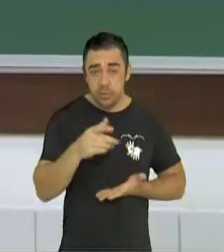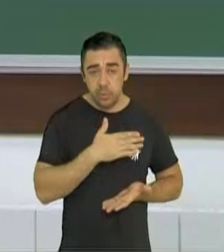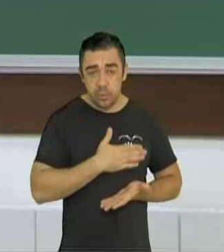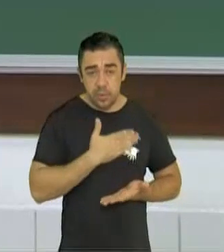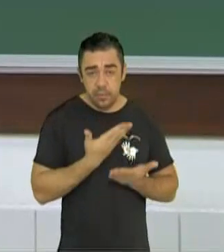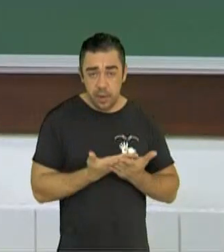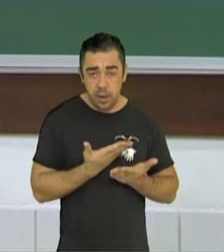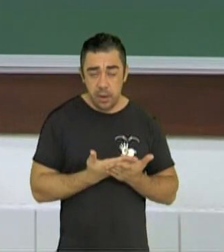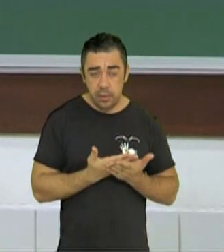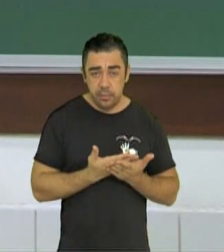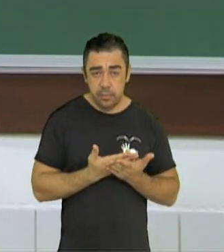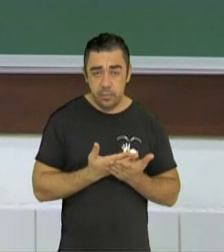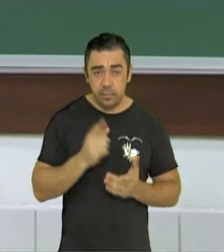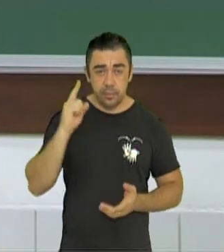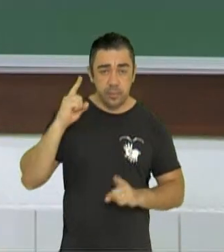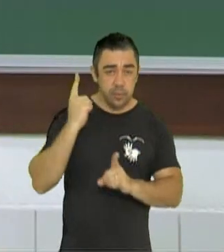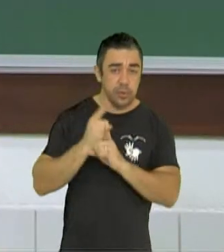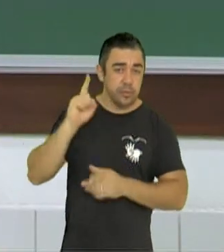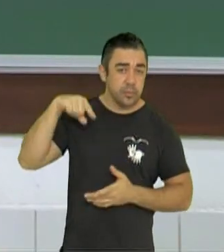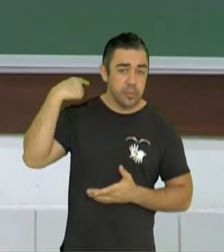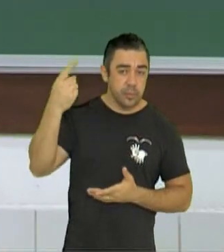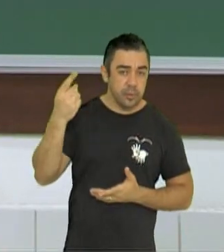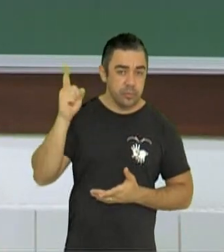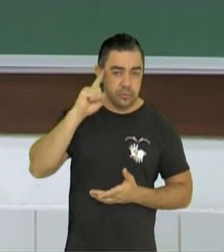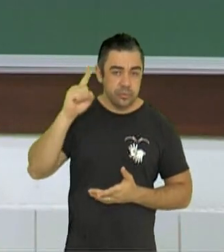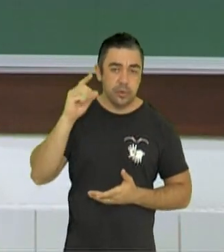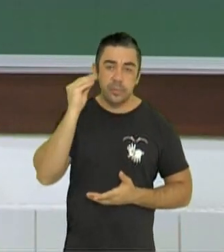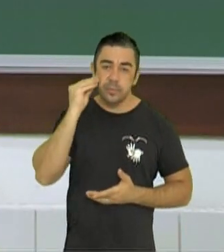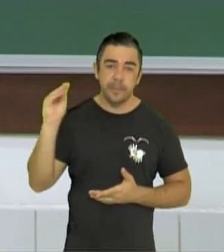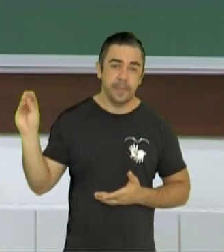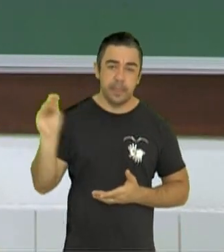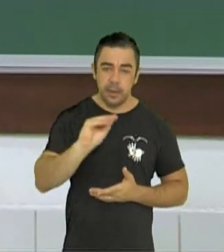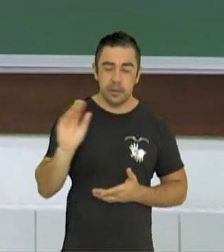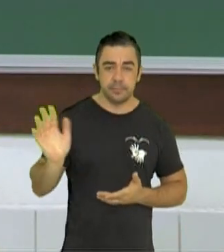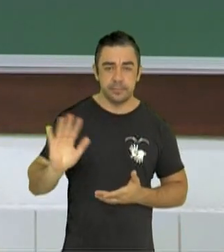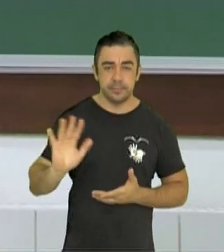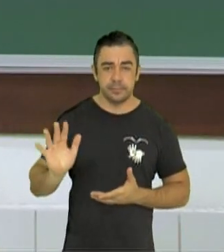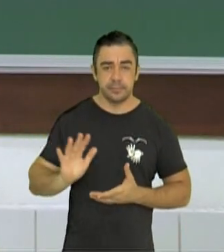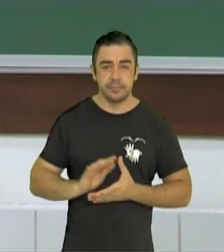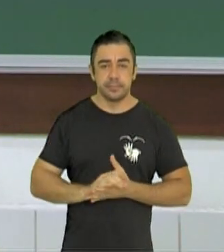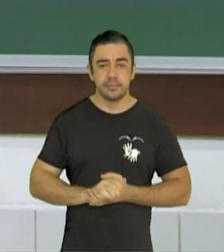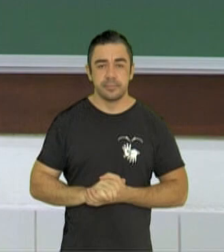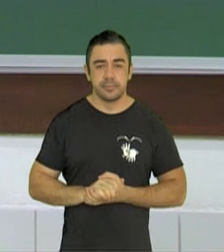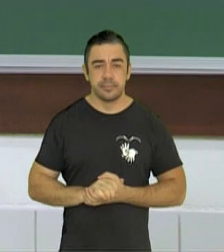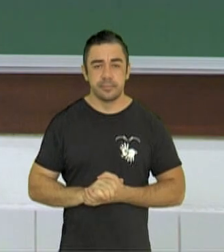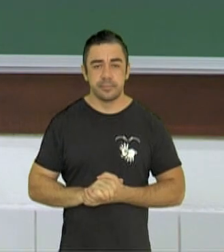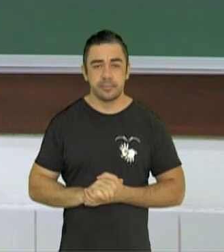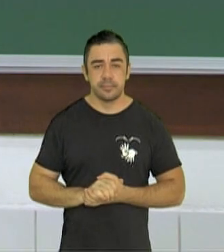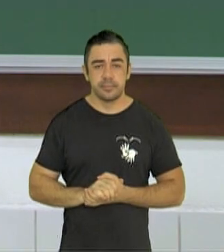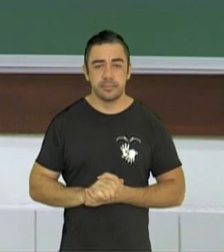gostado. Até uma próxima vez. Um beijo para vocês. Tchau!